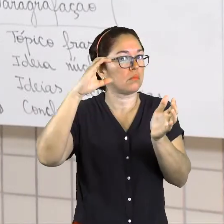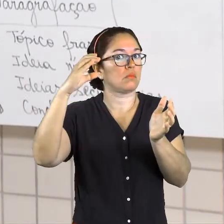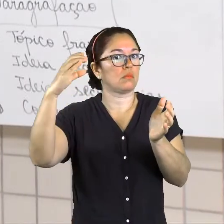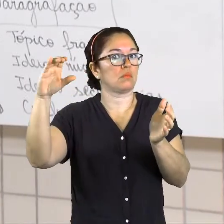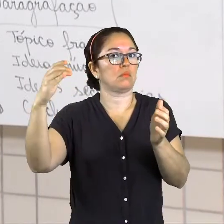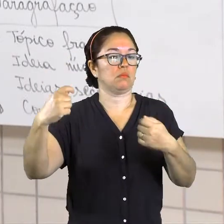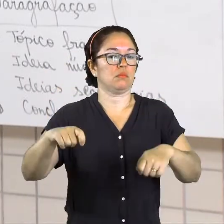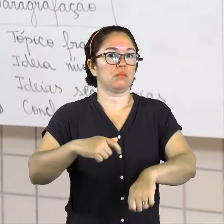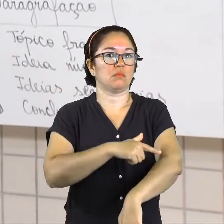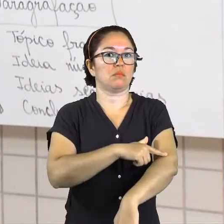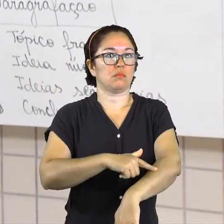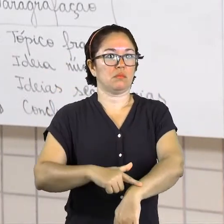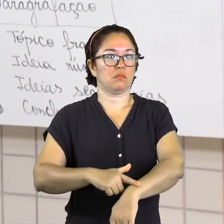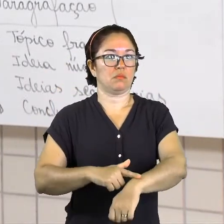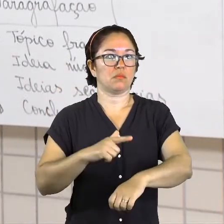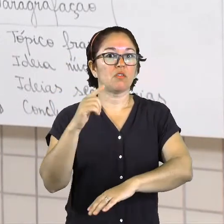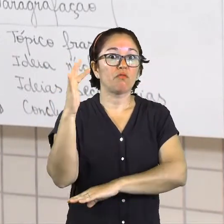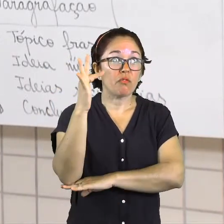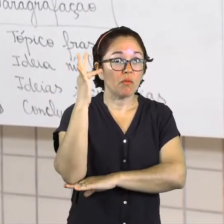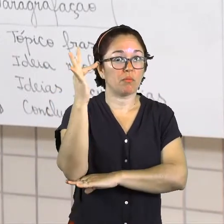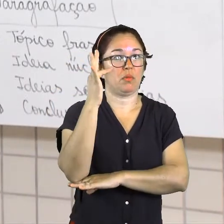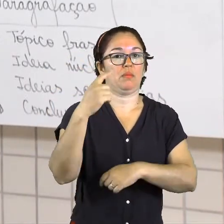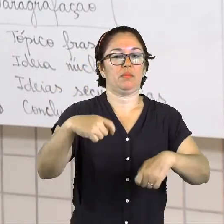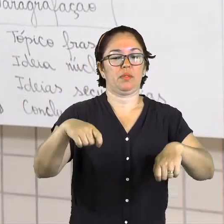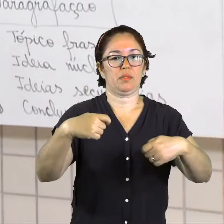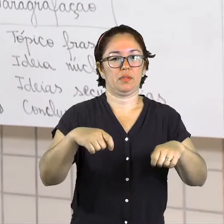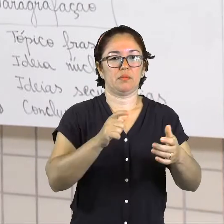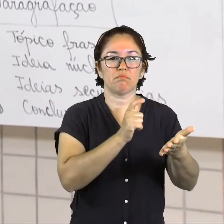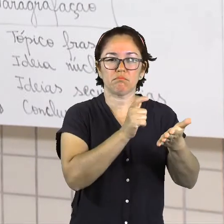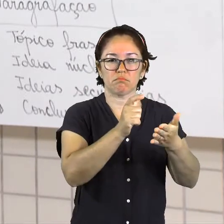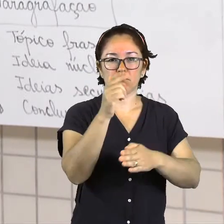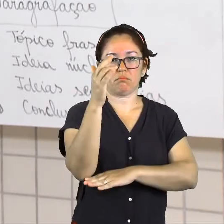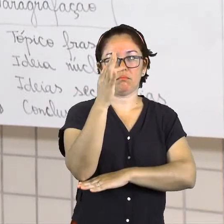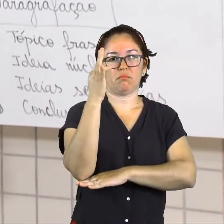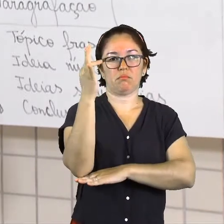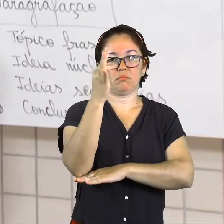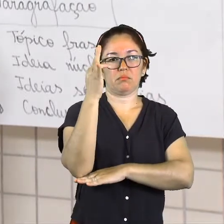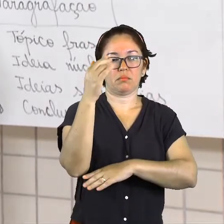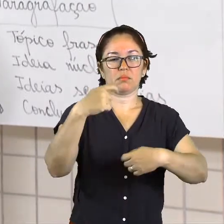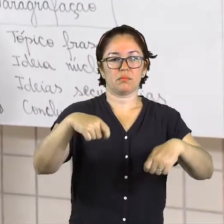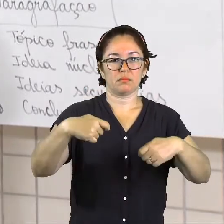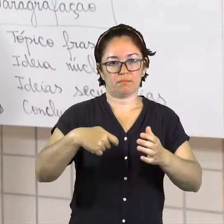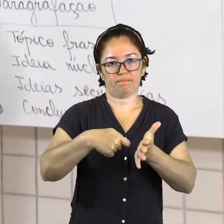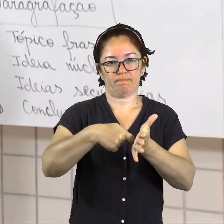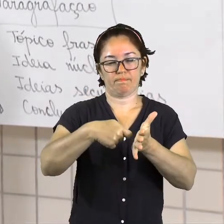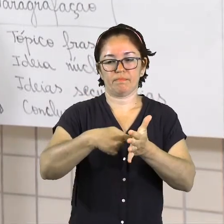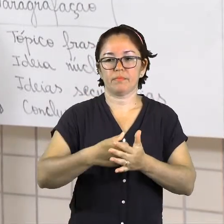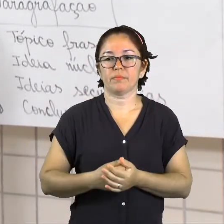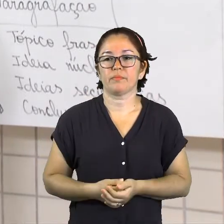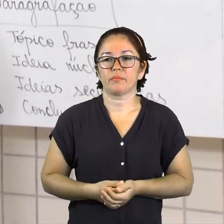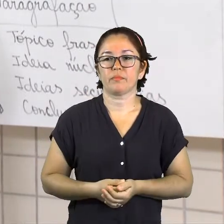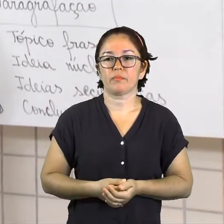padrão da língua. Então, vai utilizar a linguagem formal. A outra imagem aqui.